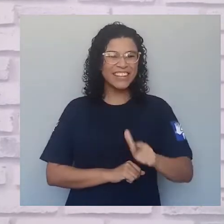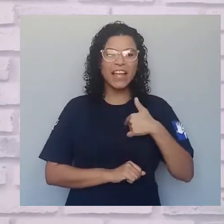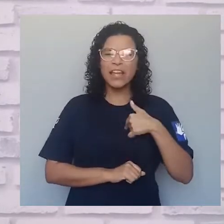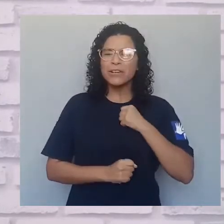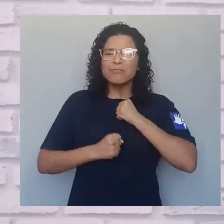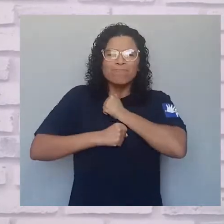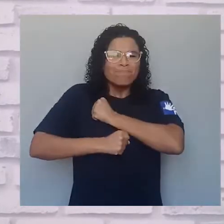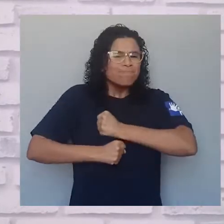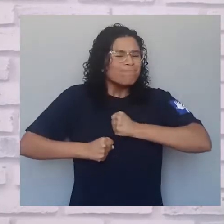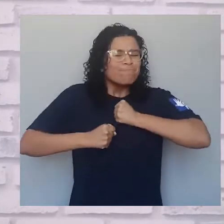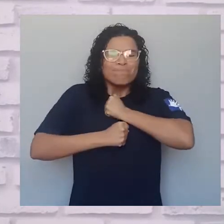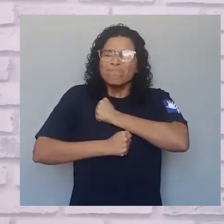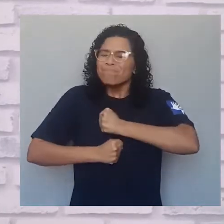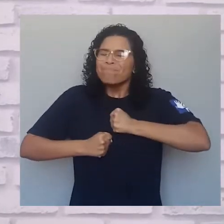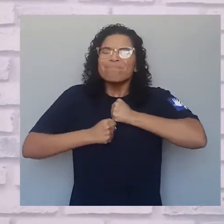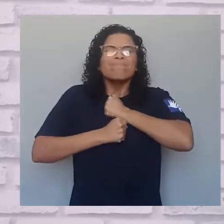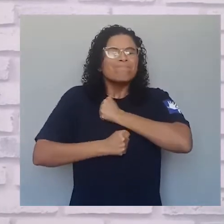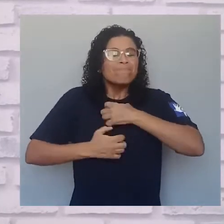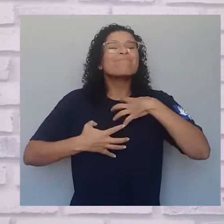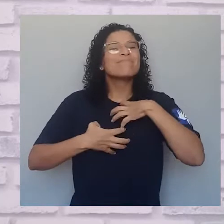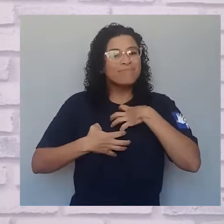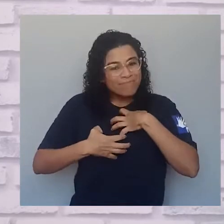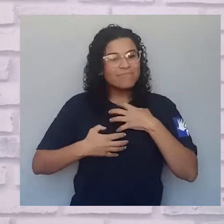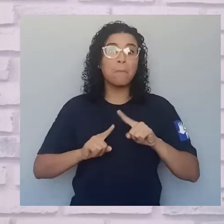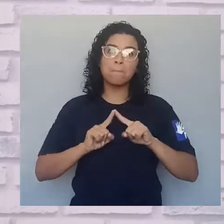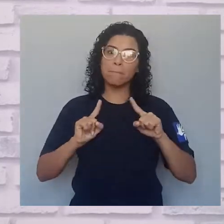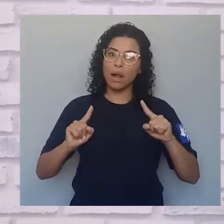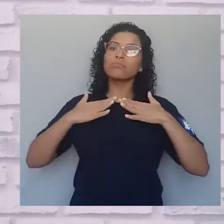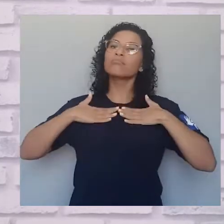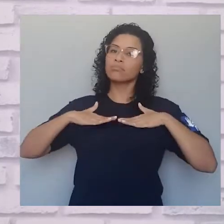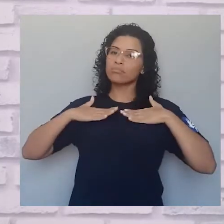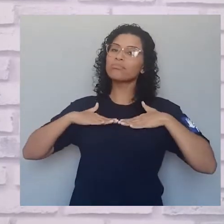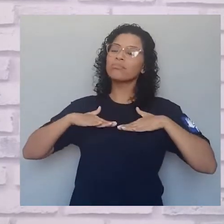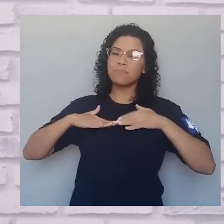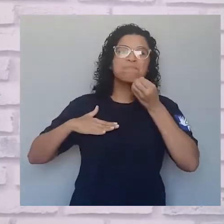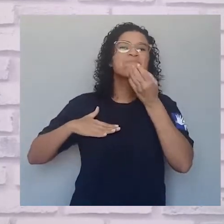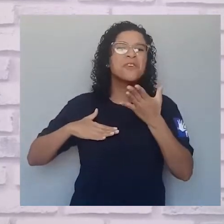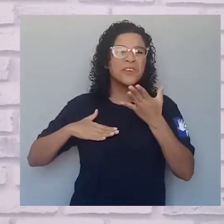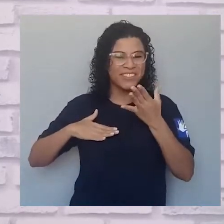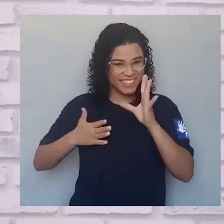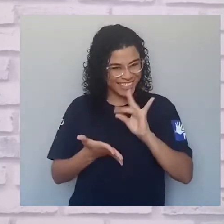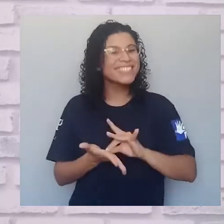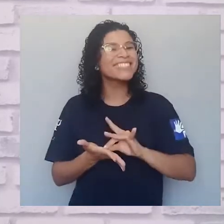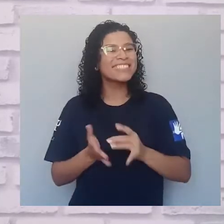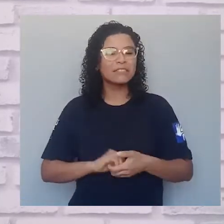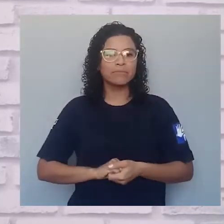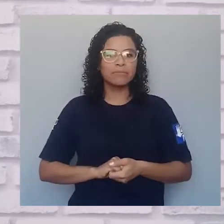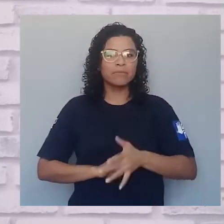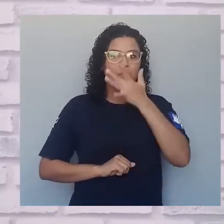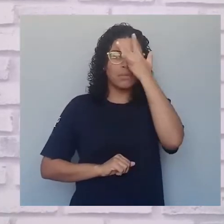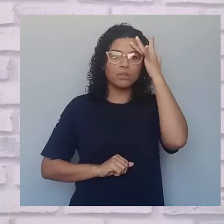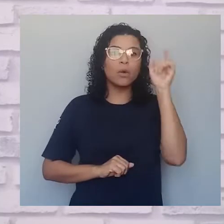Fiquei morrendo de saudade, mas descansar um pouquinho é bom, não é mesmo? Muitas pessoas